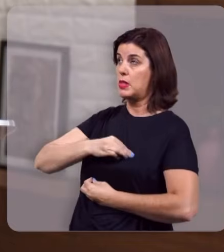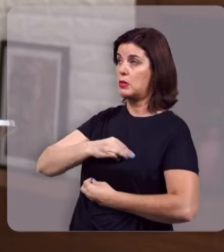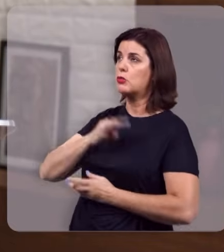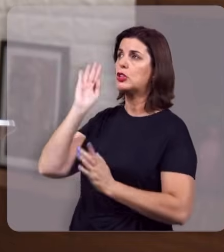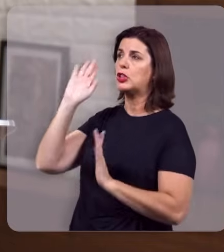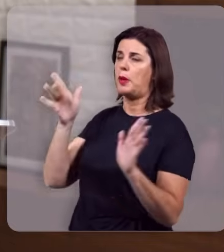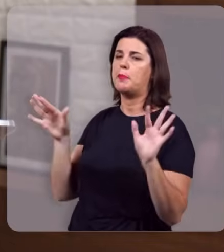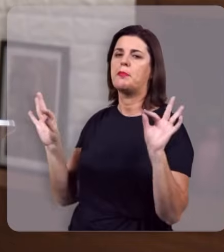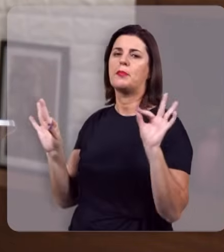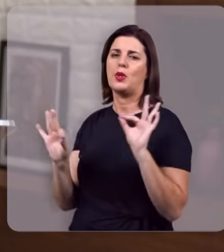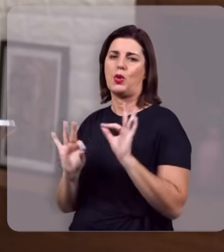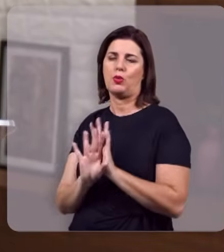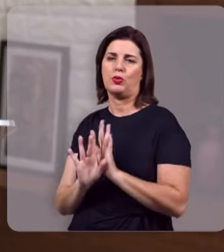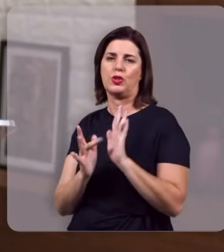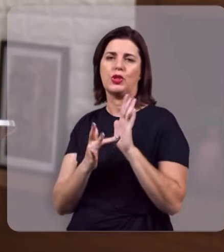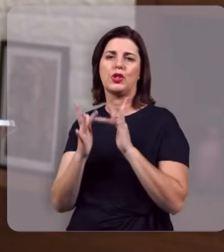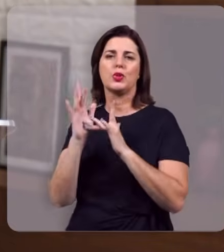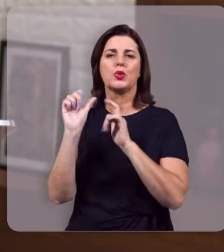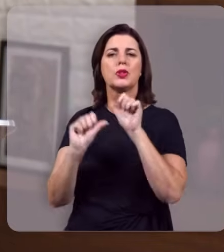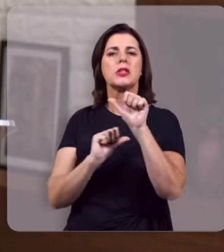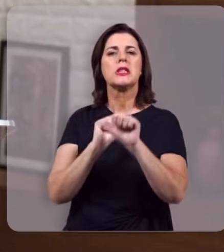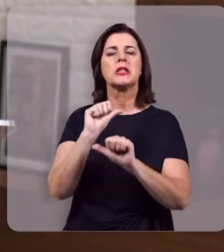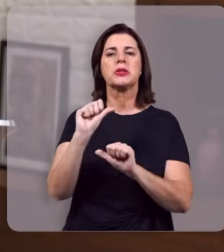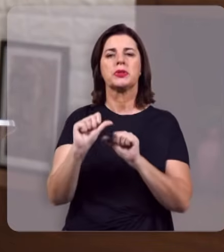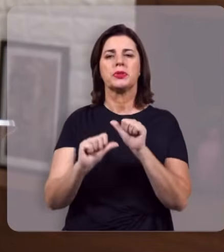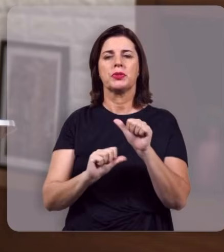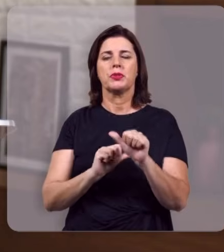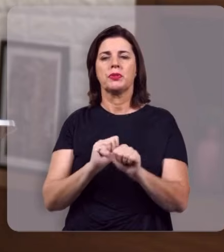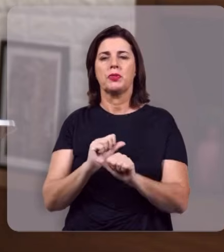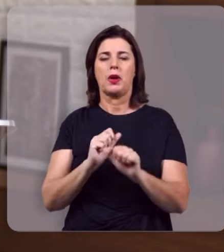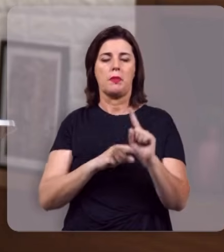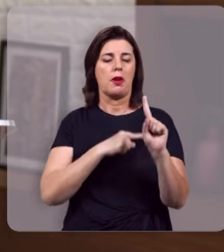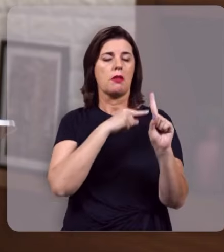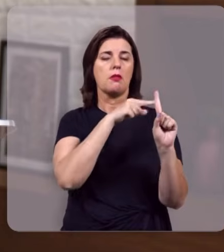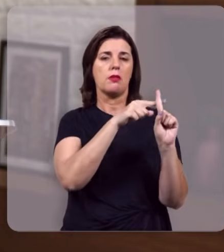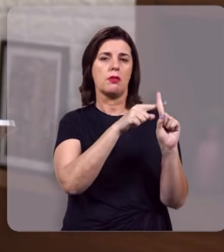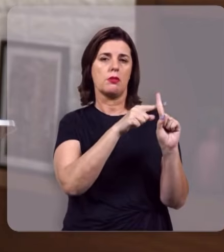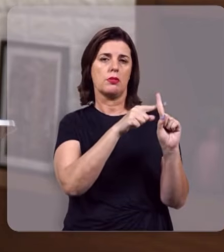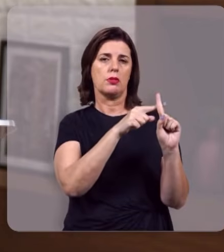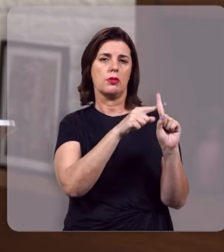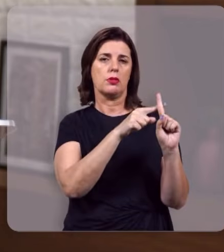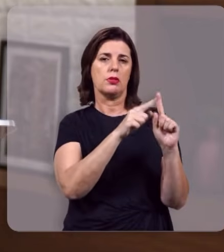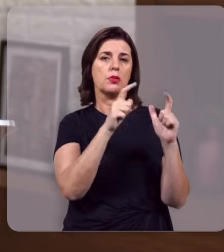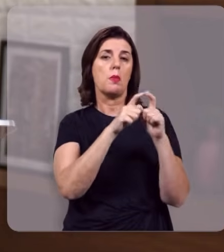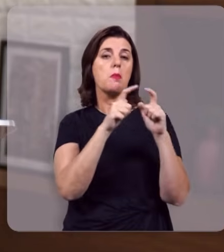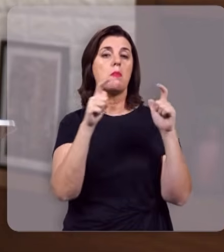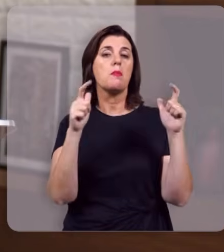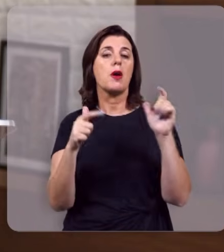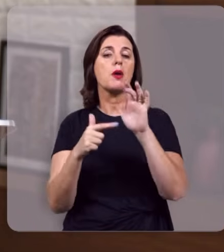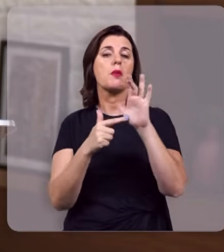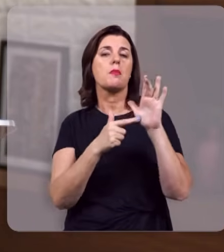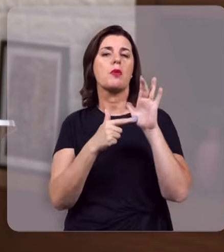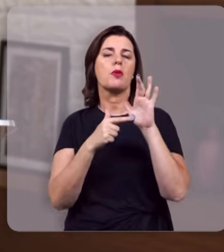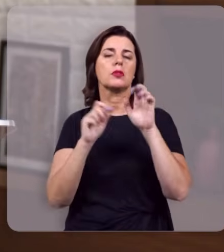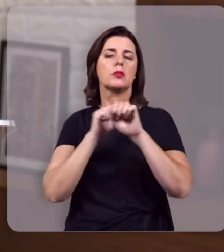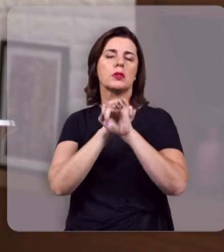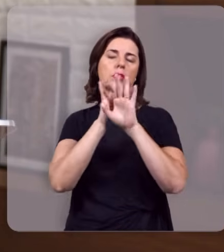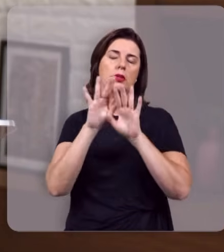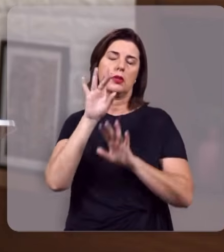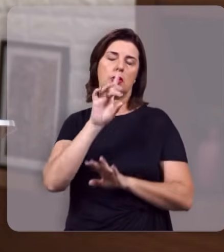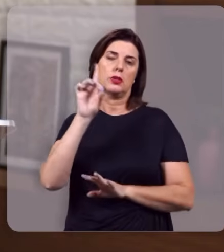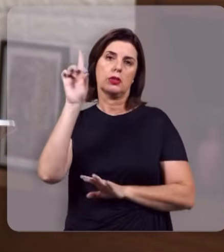concluída. E Jesus transforma aquela cruz no maior palco da glória de